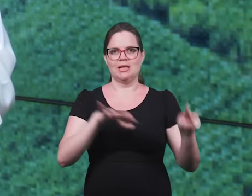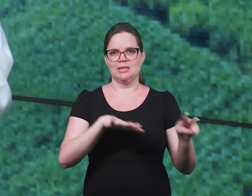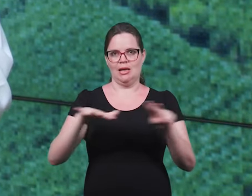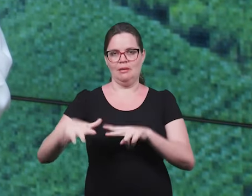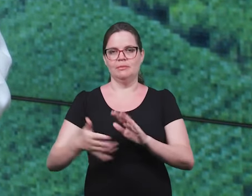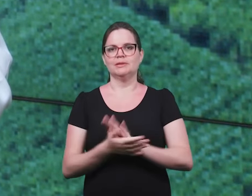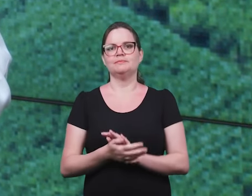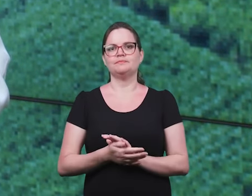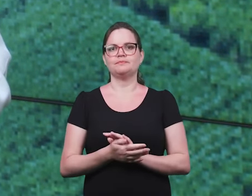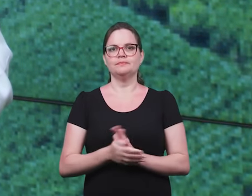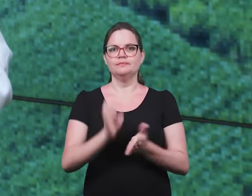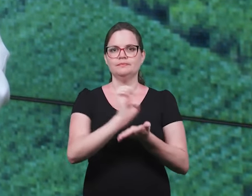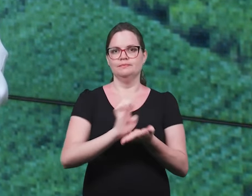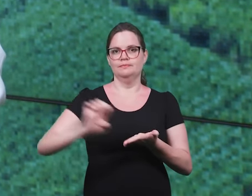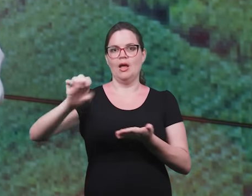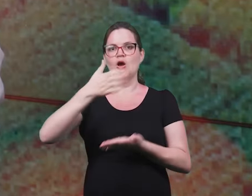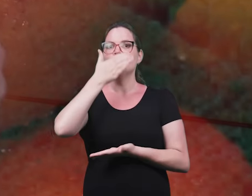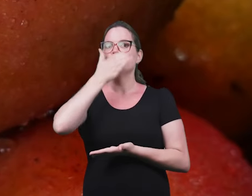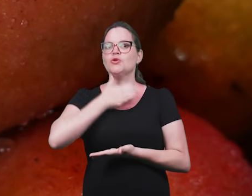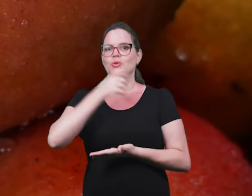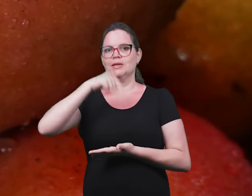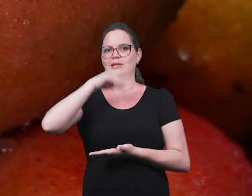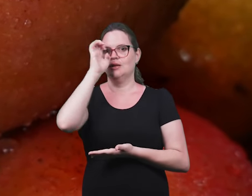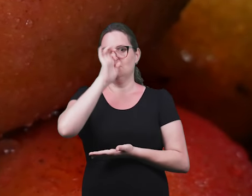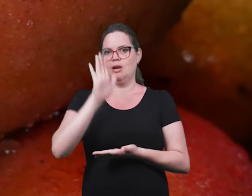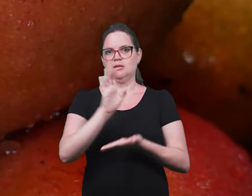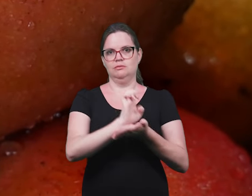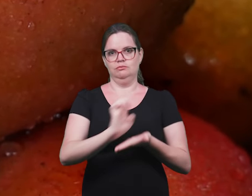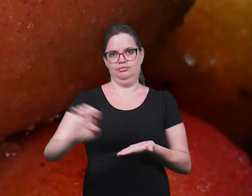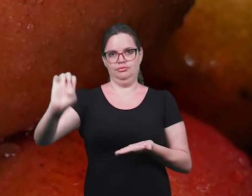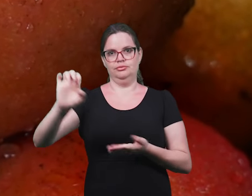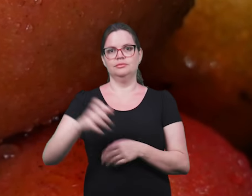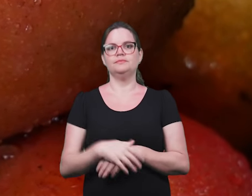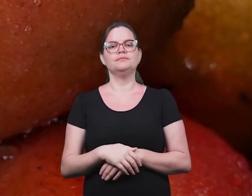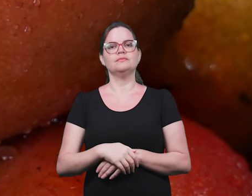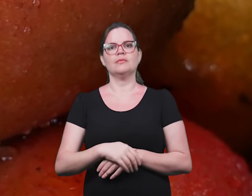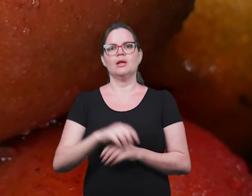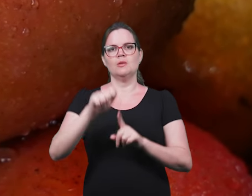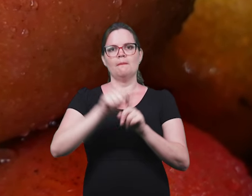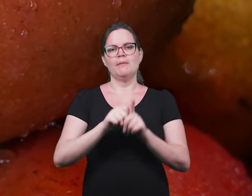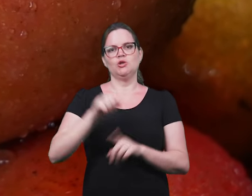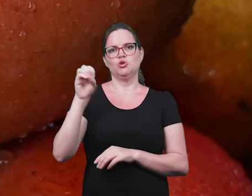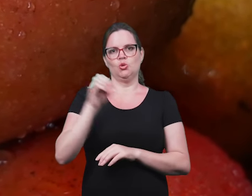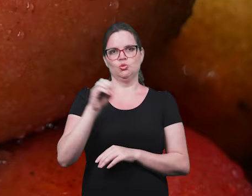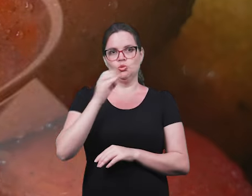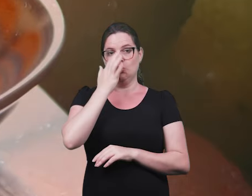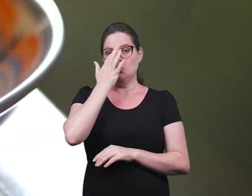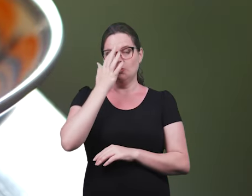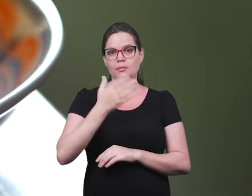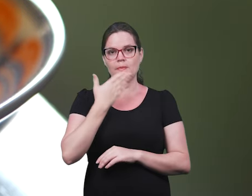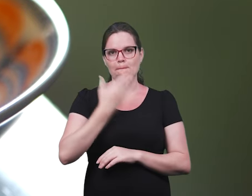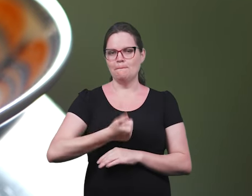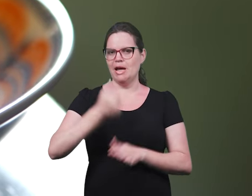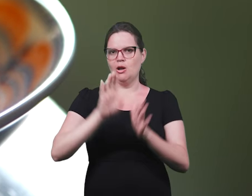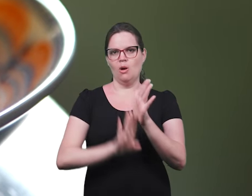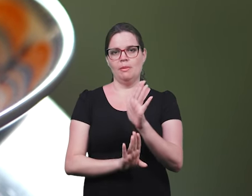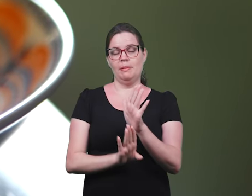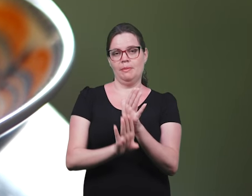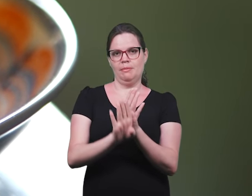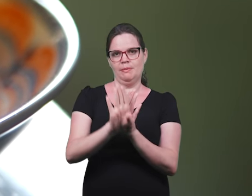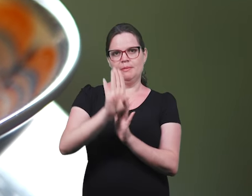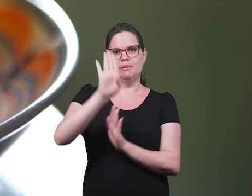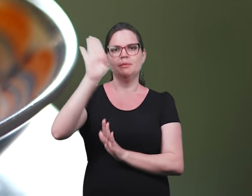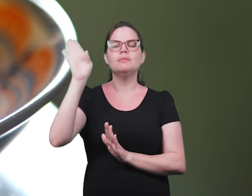As exportações de frutas brasileiras registraram em outubro de 2025 seu melhor